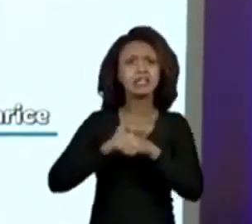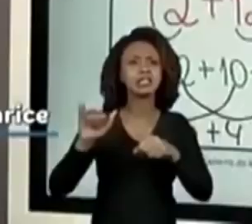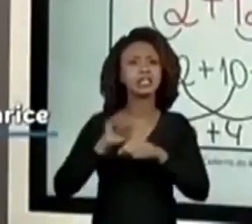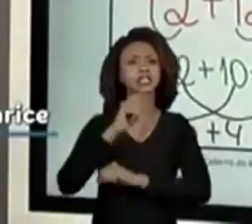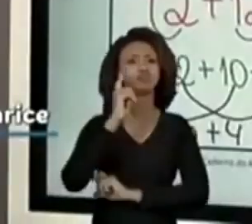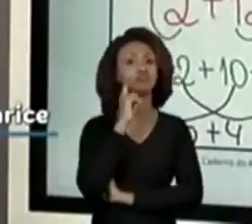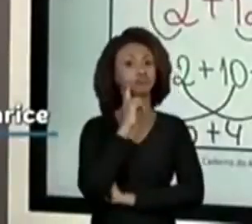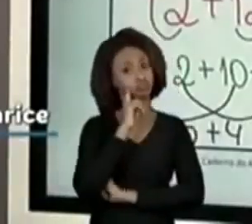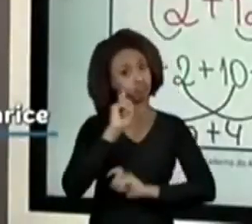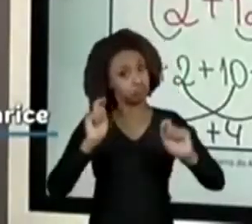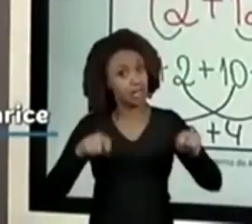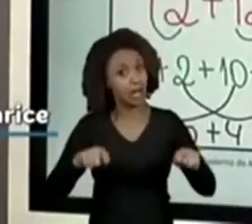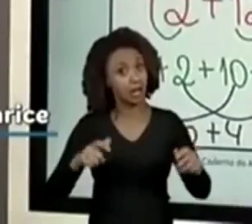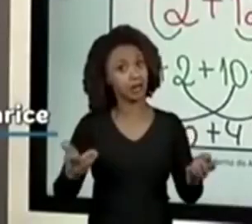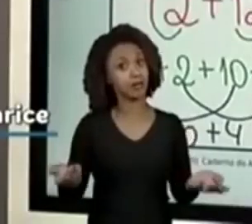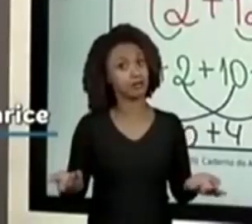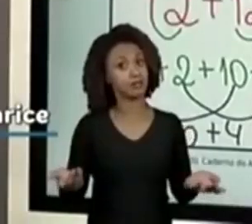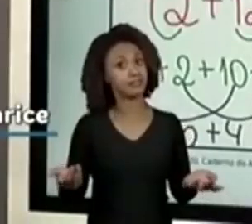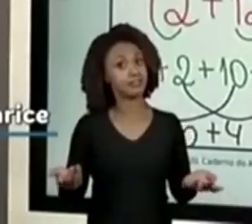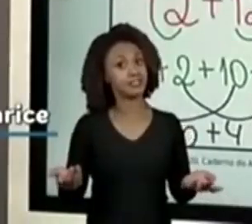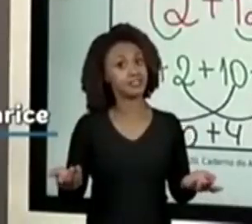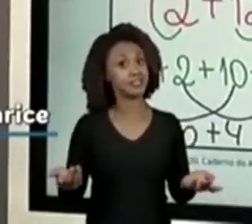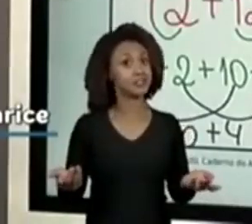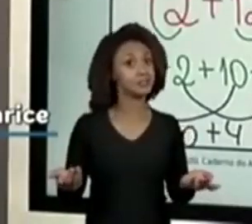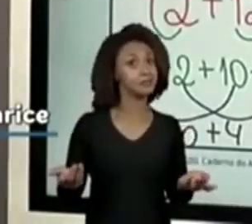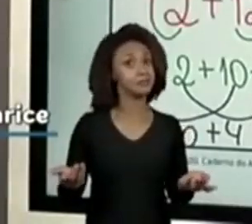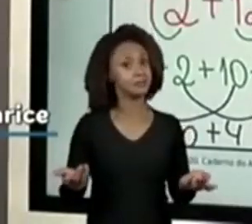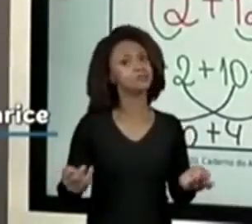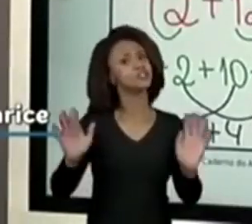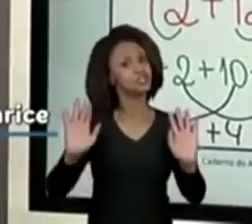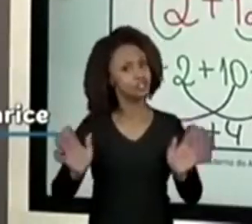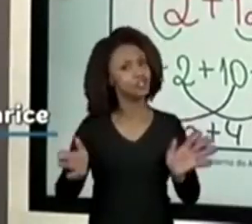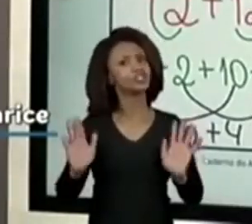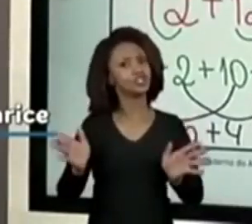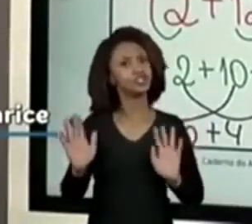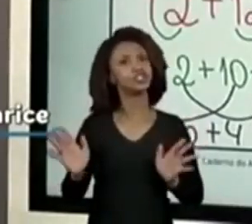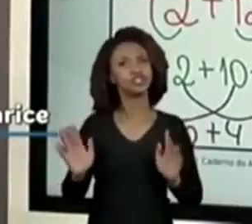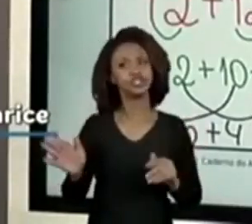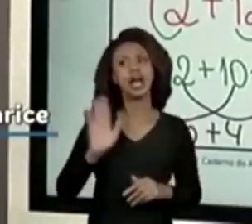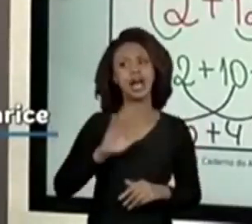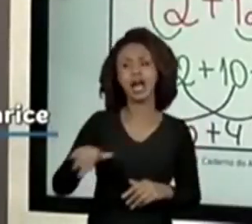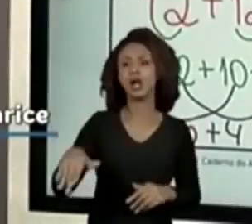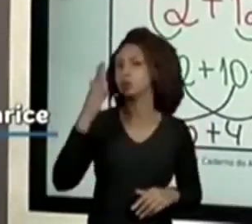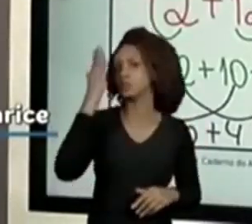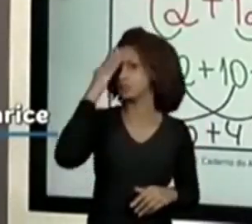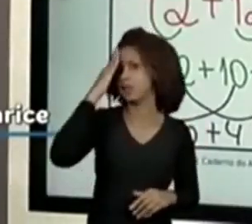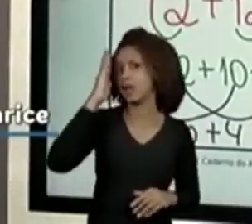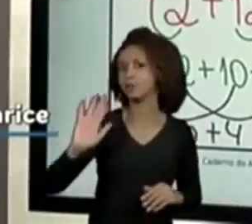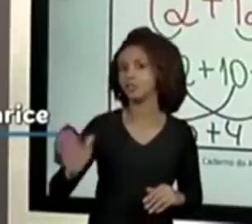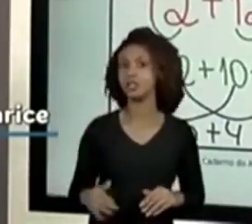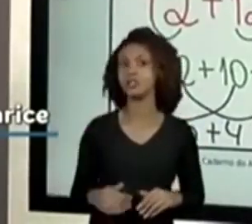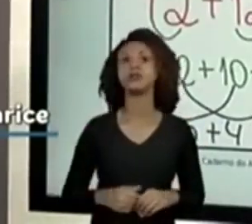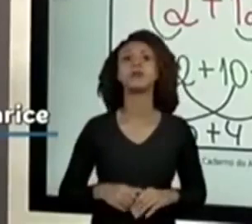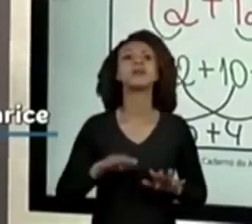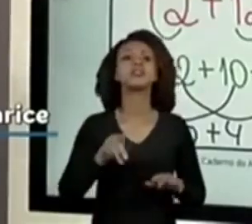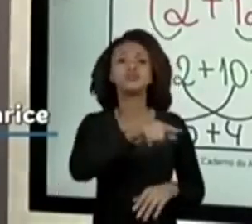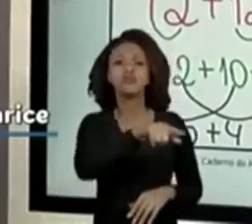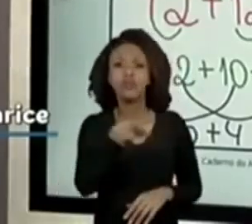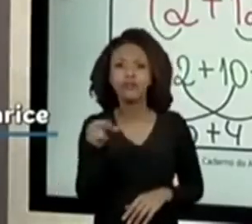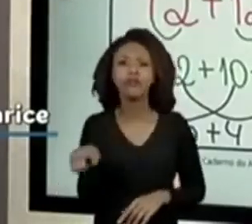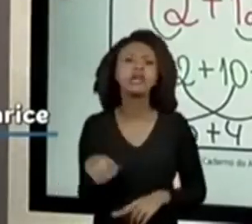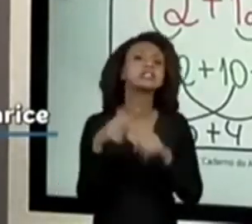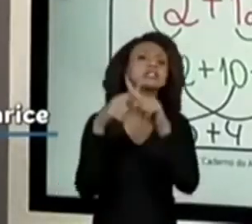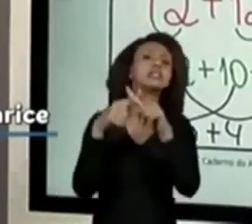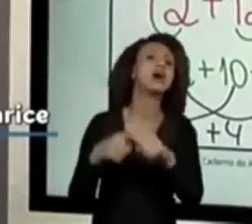usar a tabuada, não podemos? Podemos. A gente já teve criança aqui e já olhou a tabuada. A tabuada de vocês vai